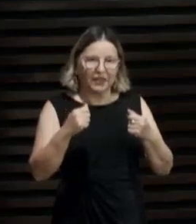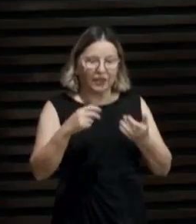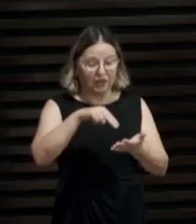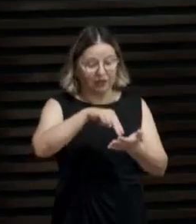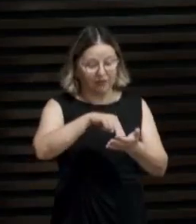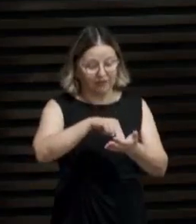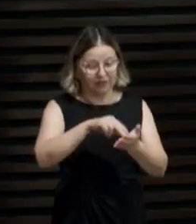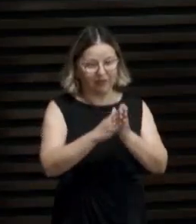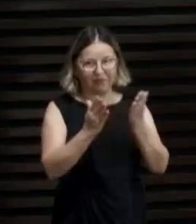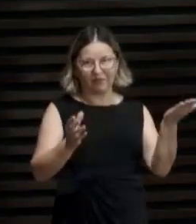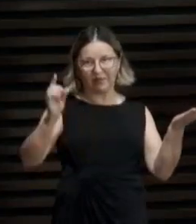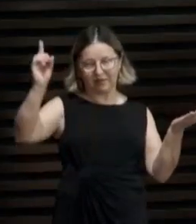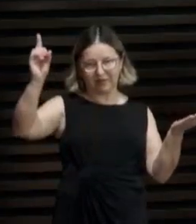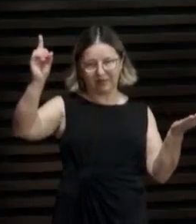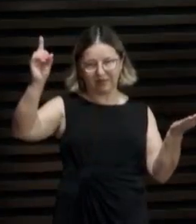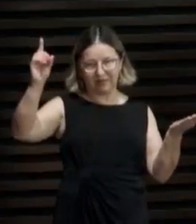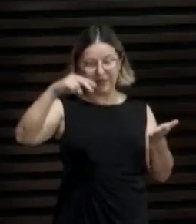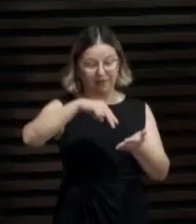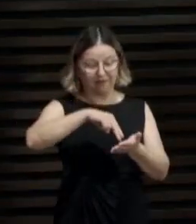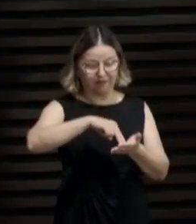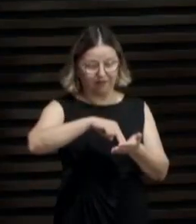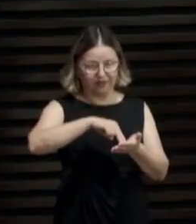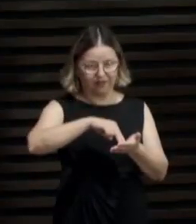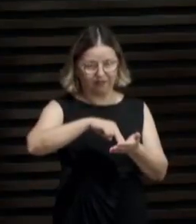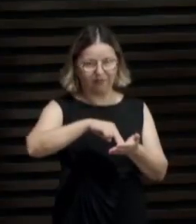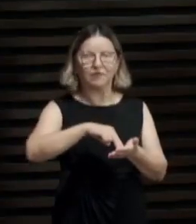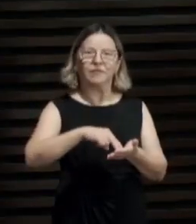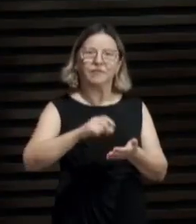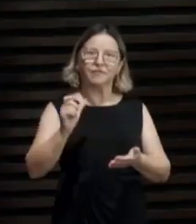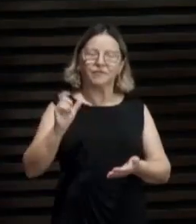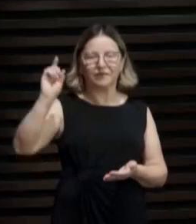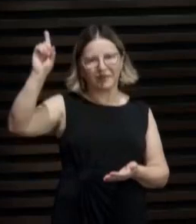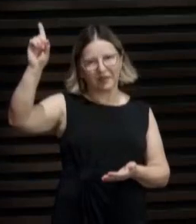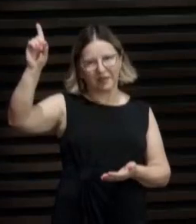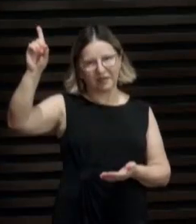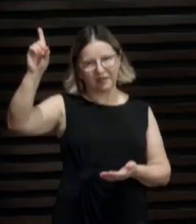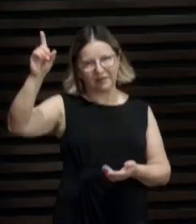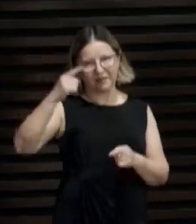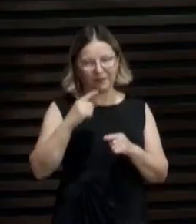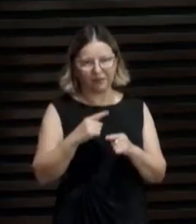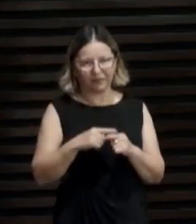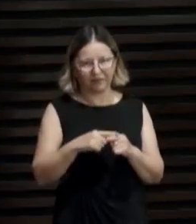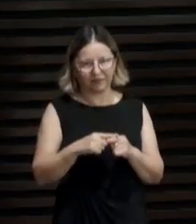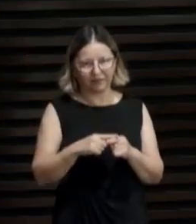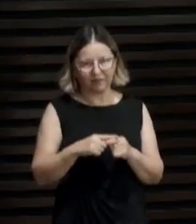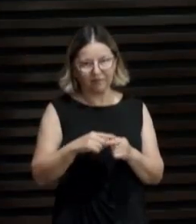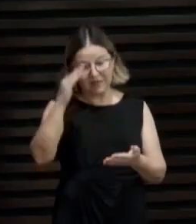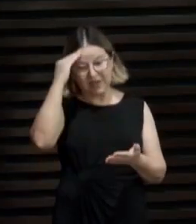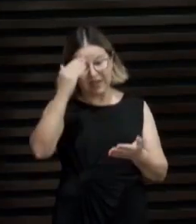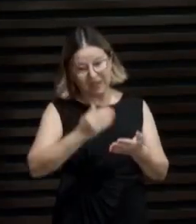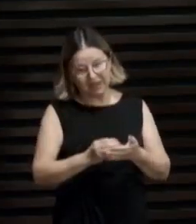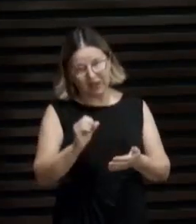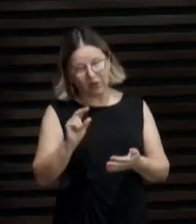nos apegarmos com firmeza à palavra de Deus, porque aí está a questão: crer ou não